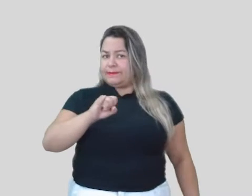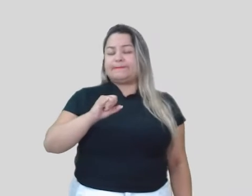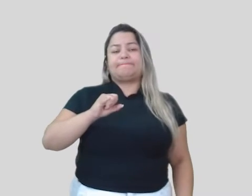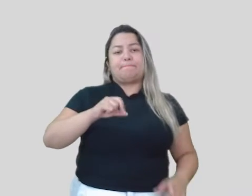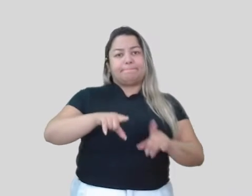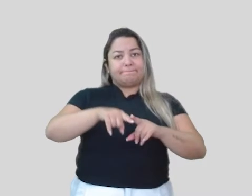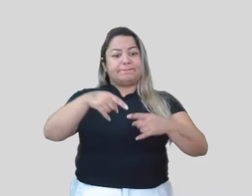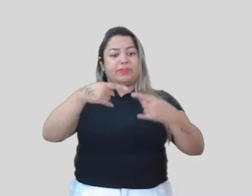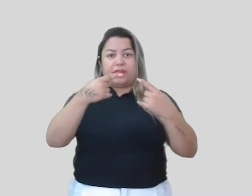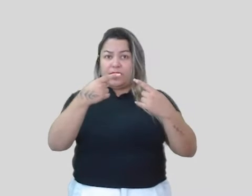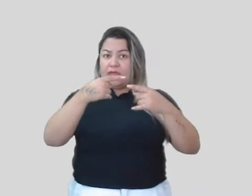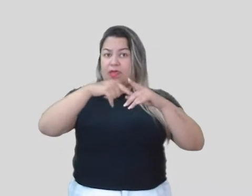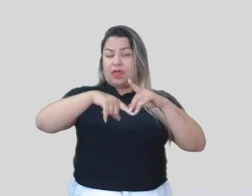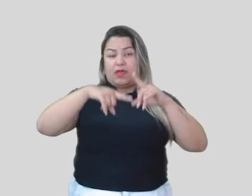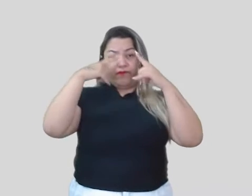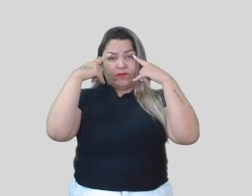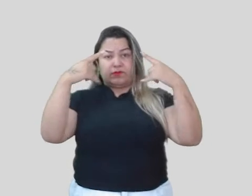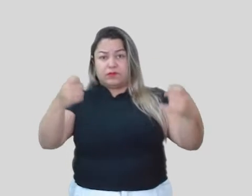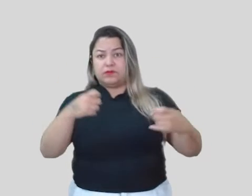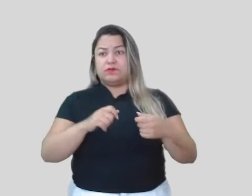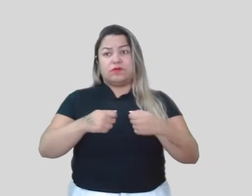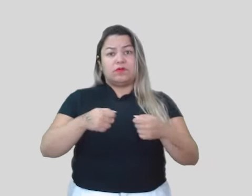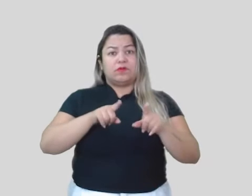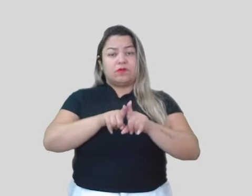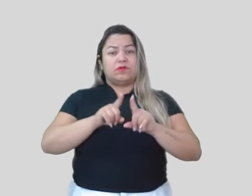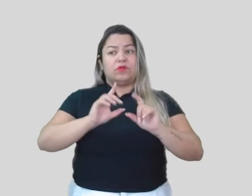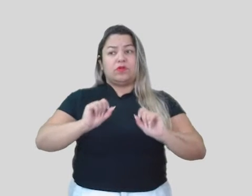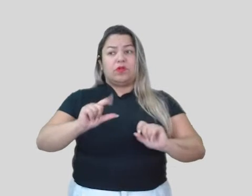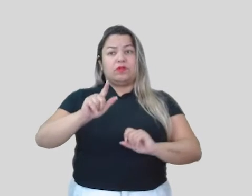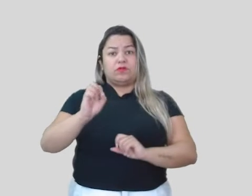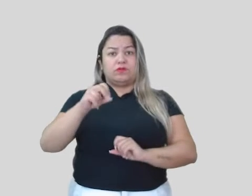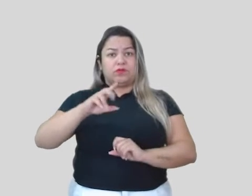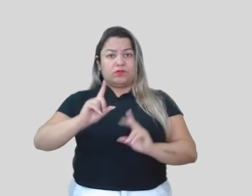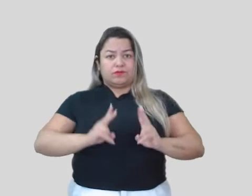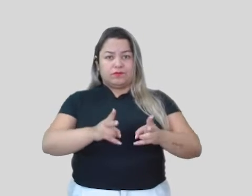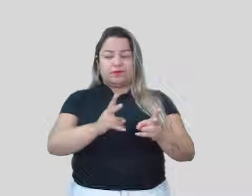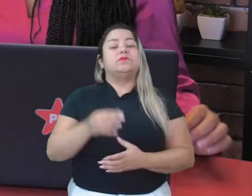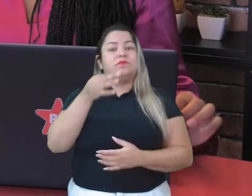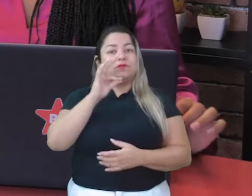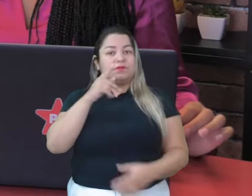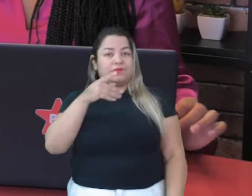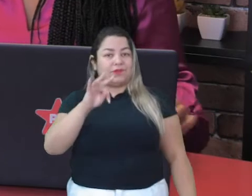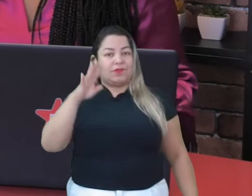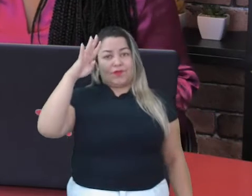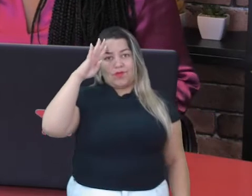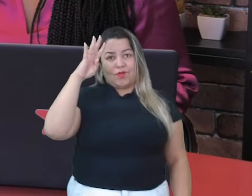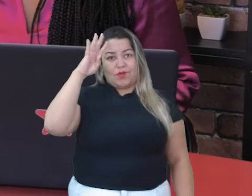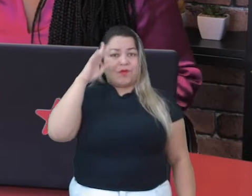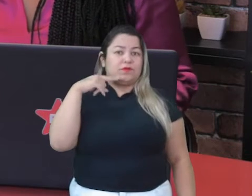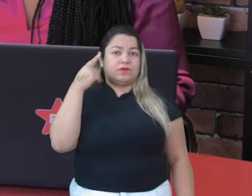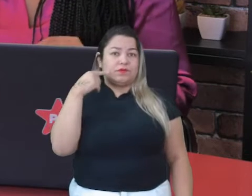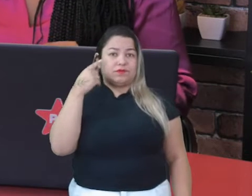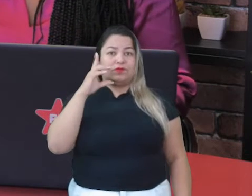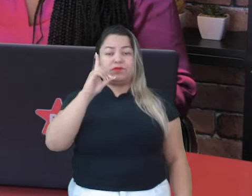a violência na política sai do controle. Solidariedade, Leonel de Esquerda. Siga firme. E no Café PT da